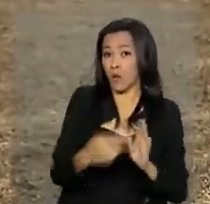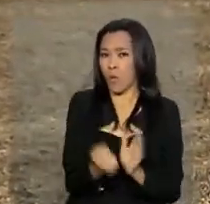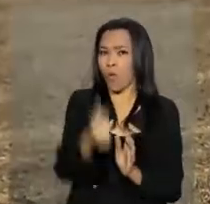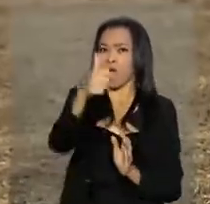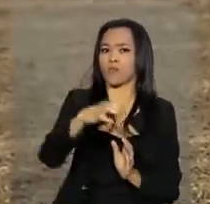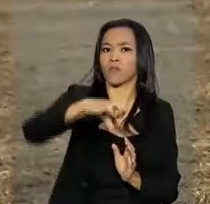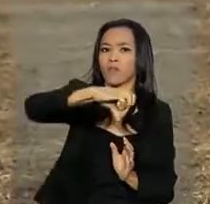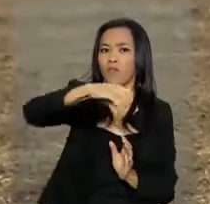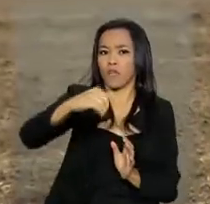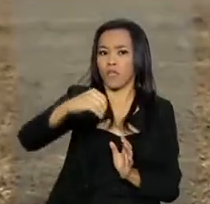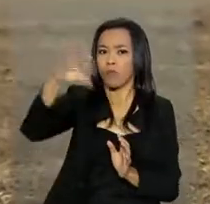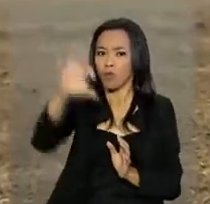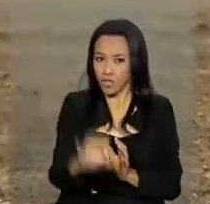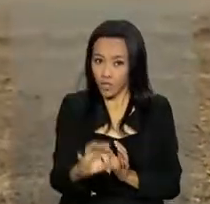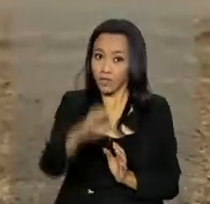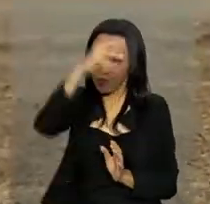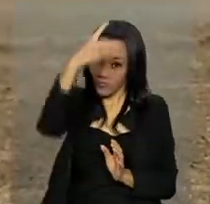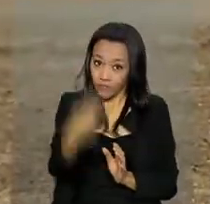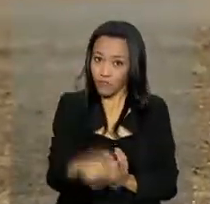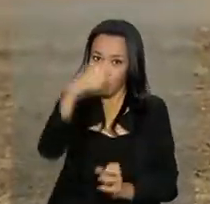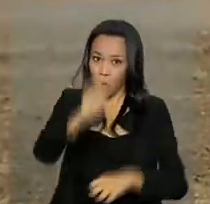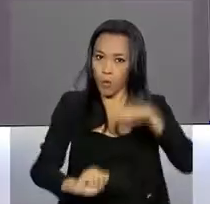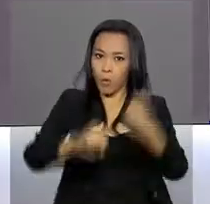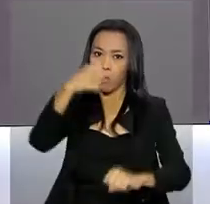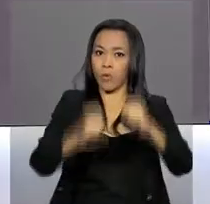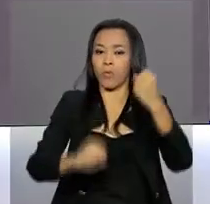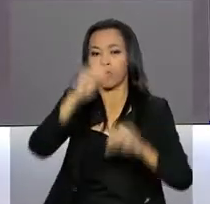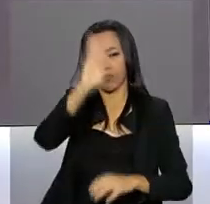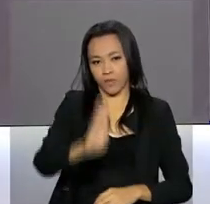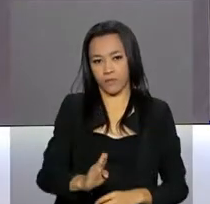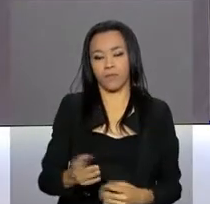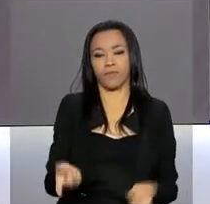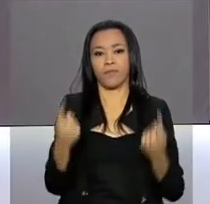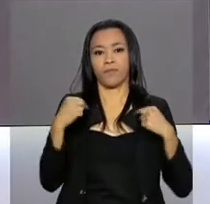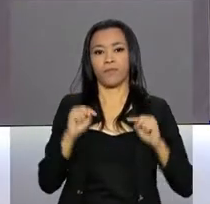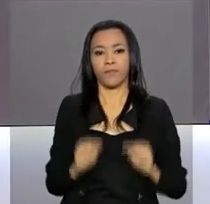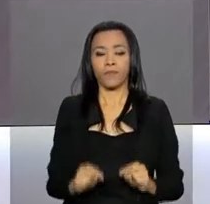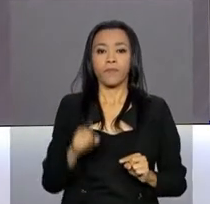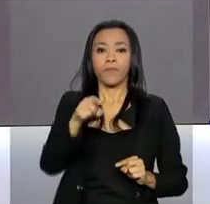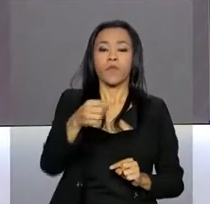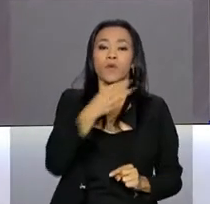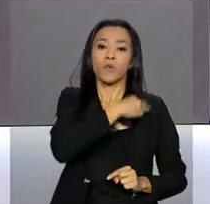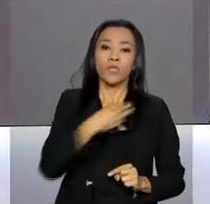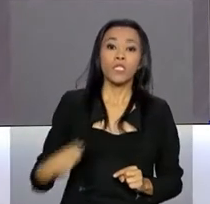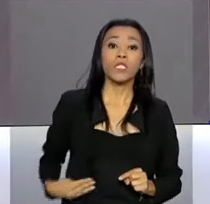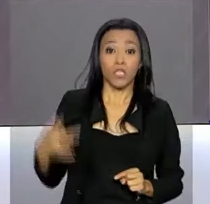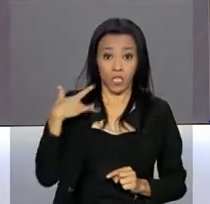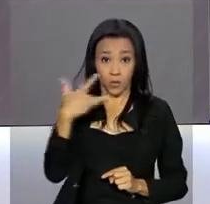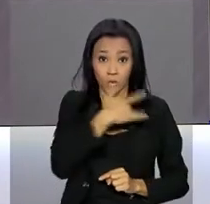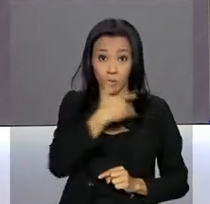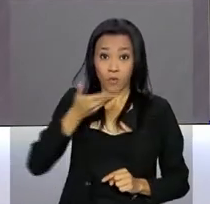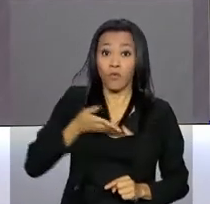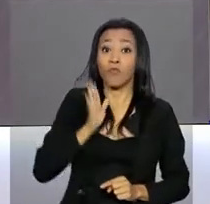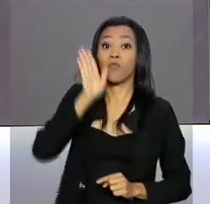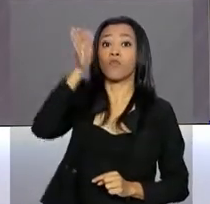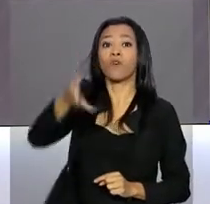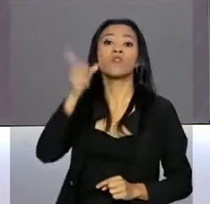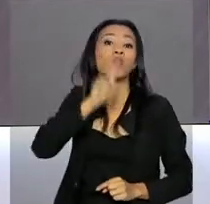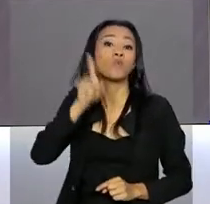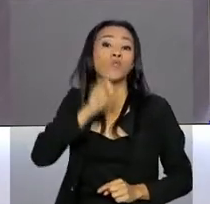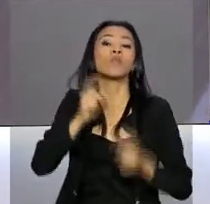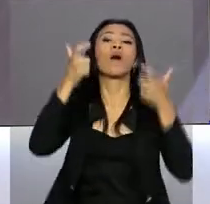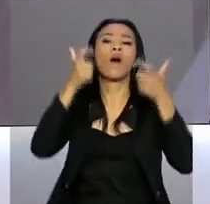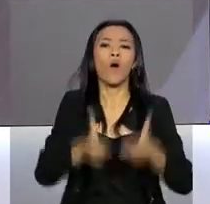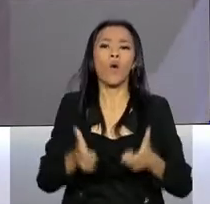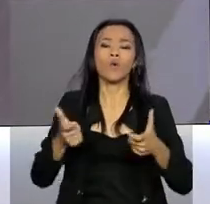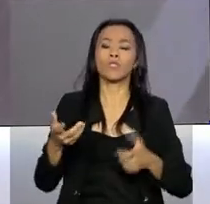dos grãos produzidos no país o ministro da saúde ricardo barros esteve em boston nos estados unidos e disse